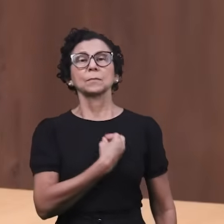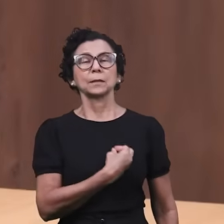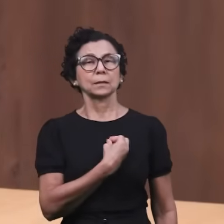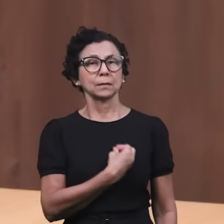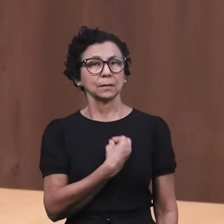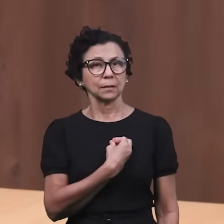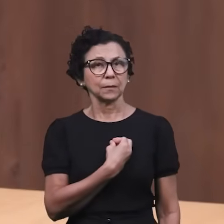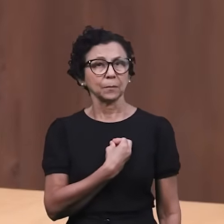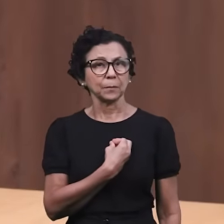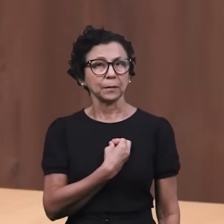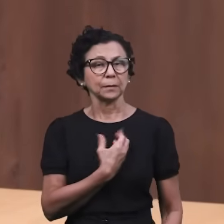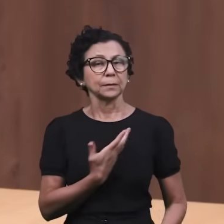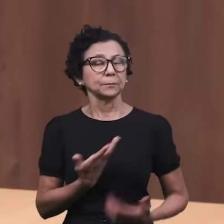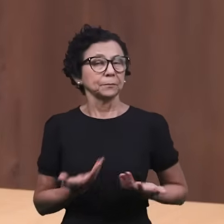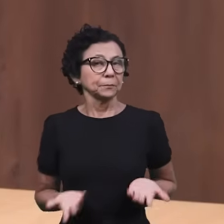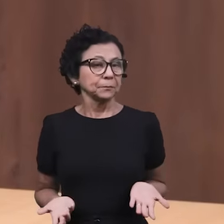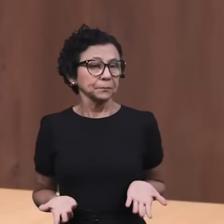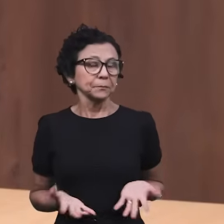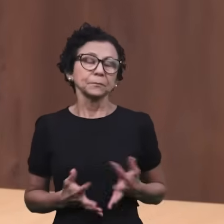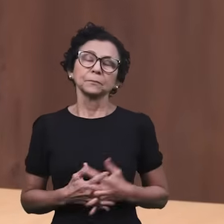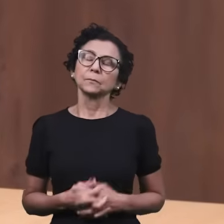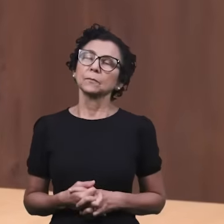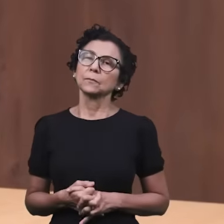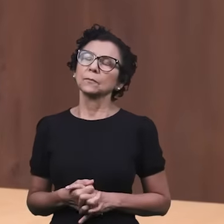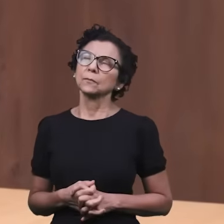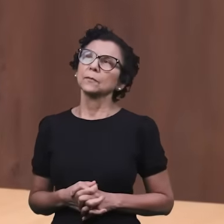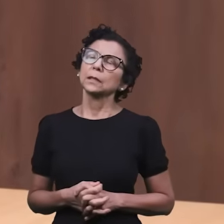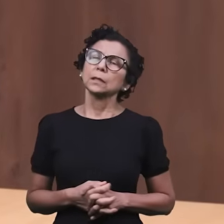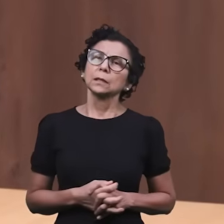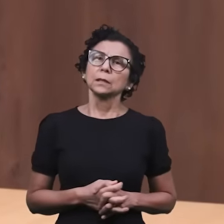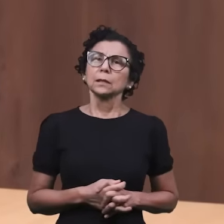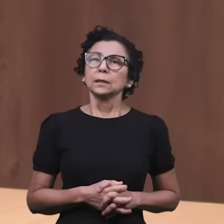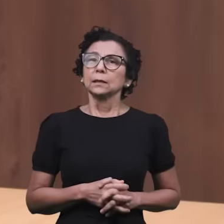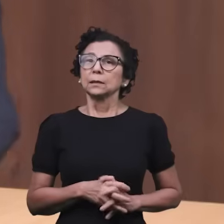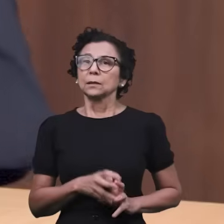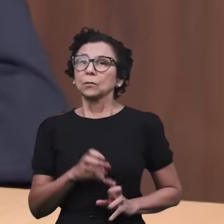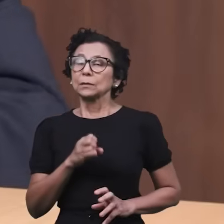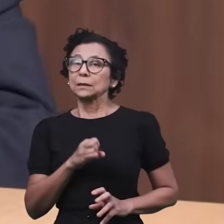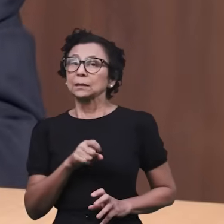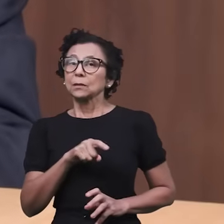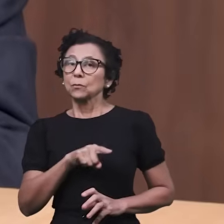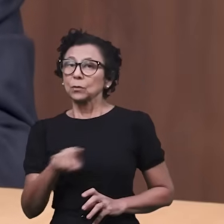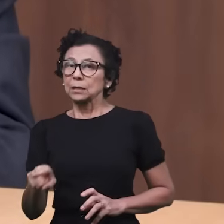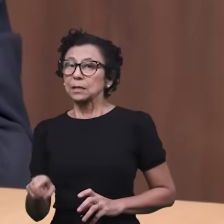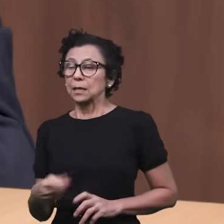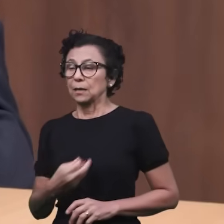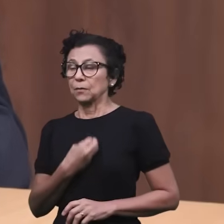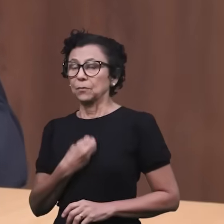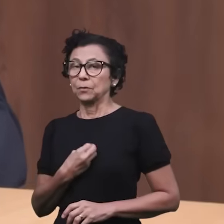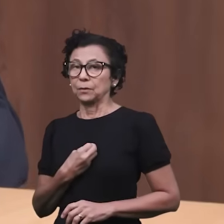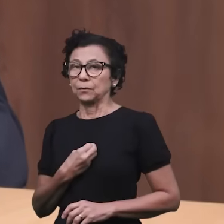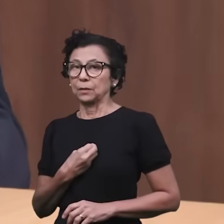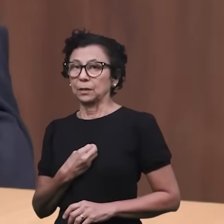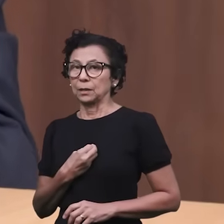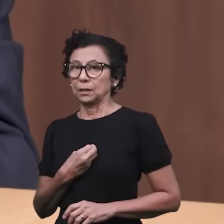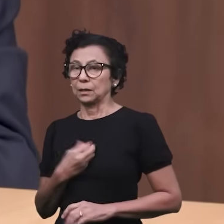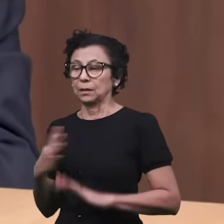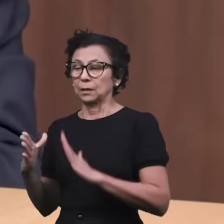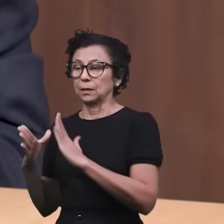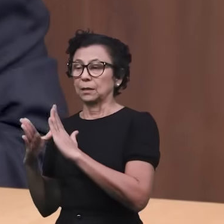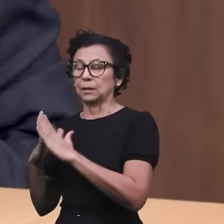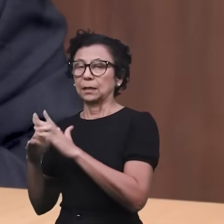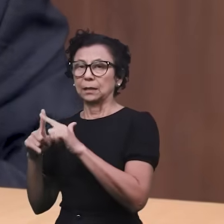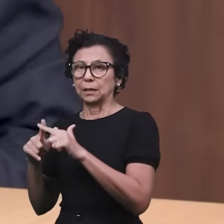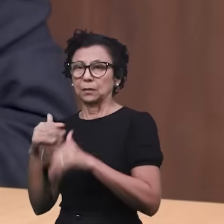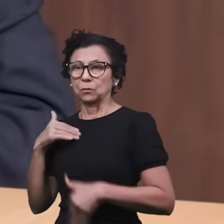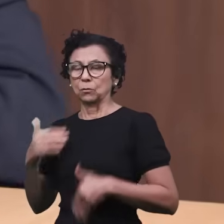Então, quem não discerne o corpo, come e bebe juízo para si.